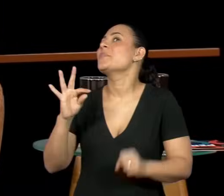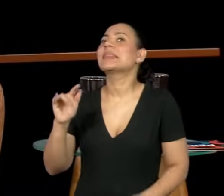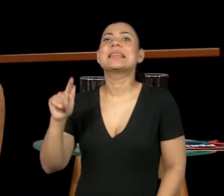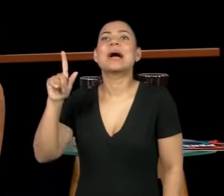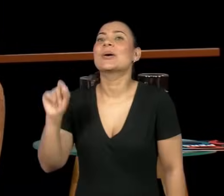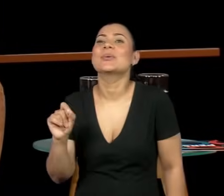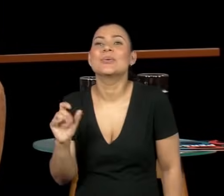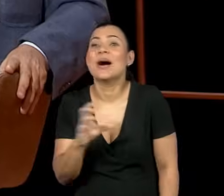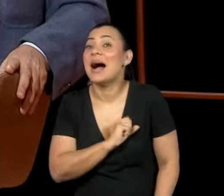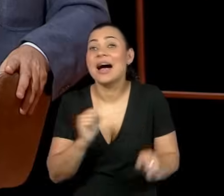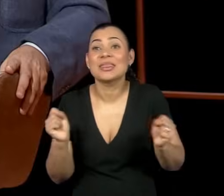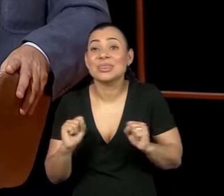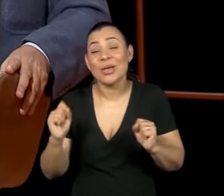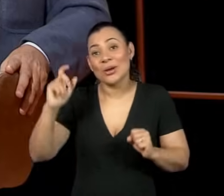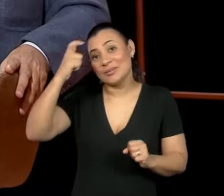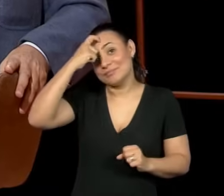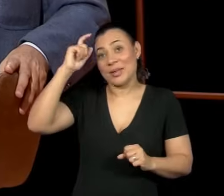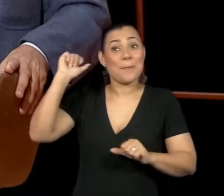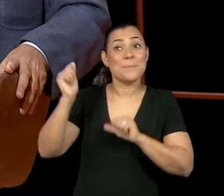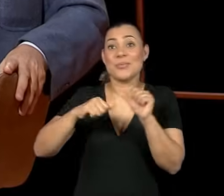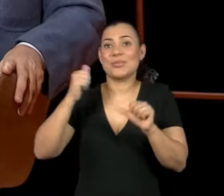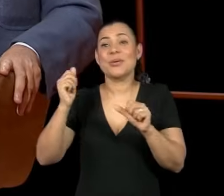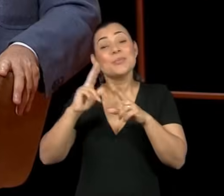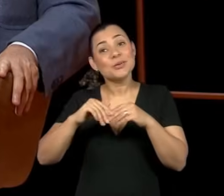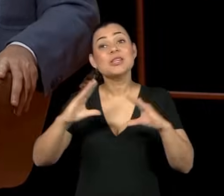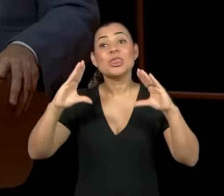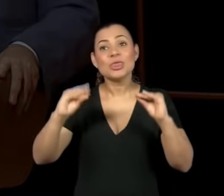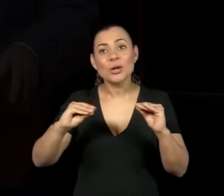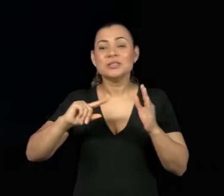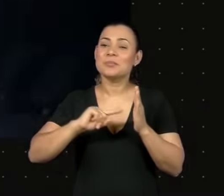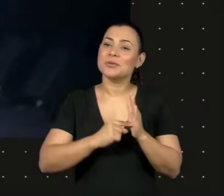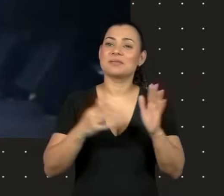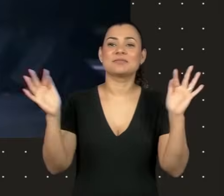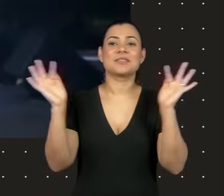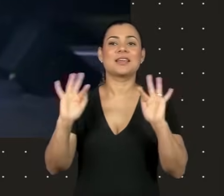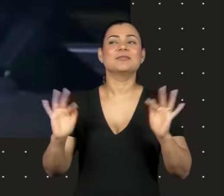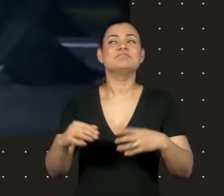nunca. E a noite em Buenos Aires, para mim, foi muito feliz.